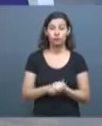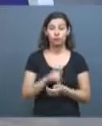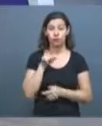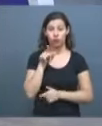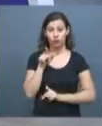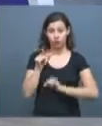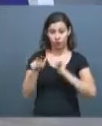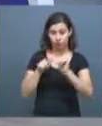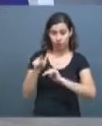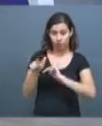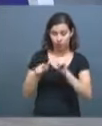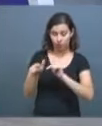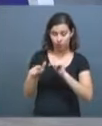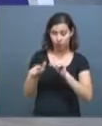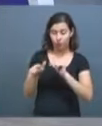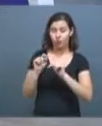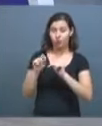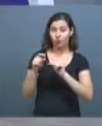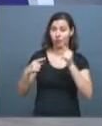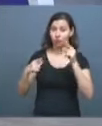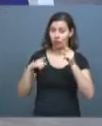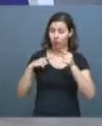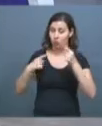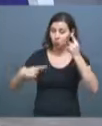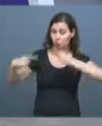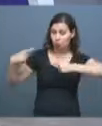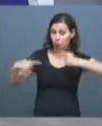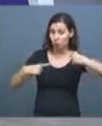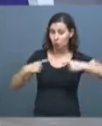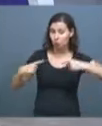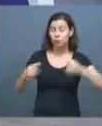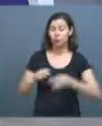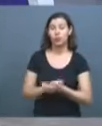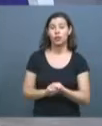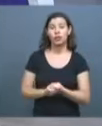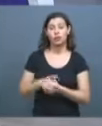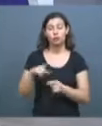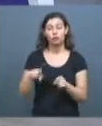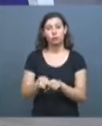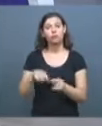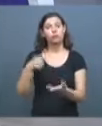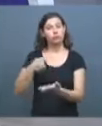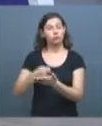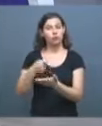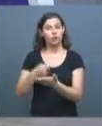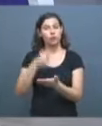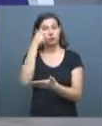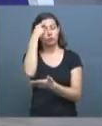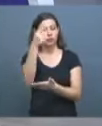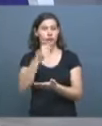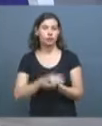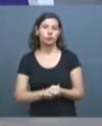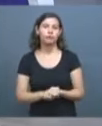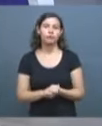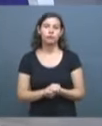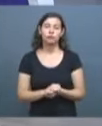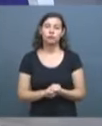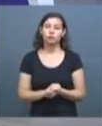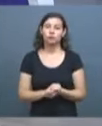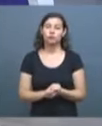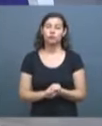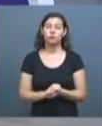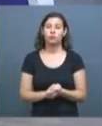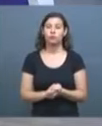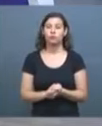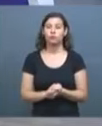mercado ele coloca, existem algumas exigências que o aluno ele tem que encarar isso. É desafio atrás de desafio. É um desafio,